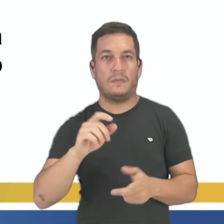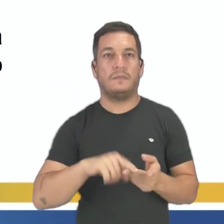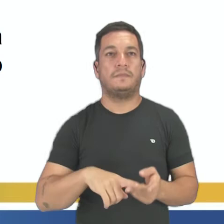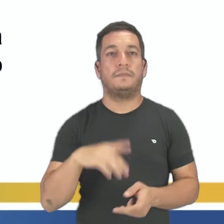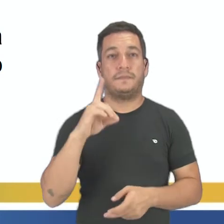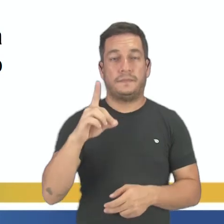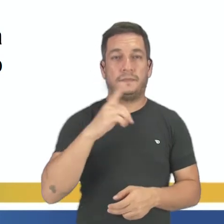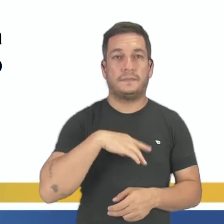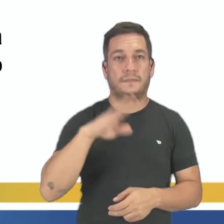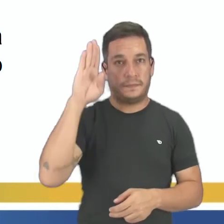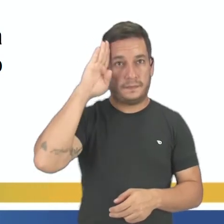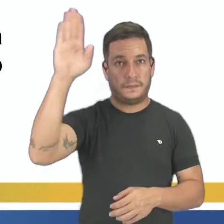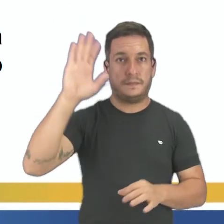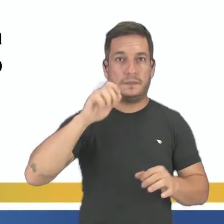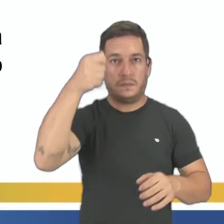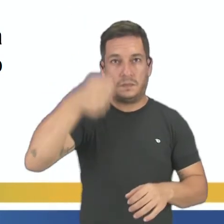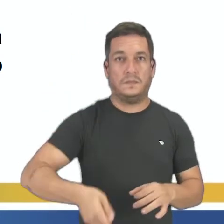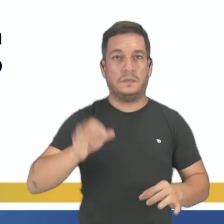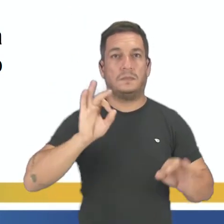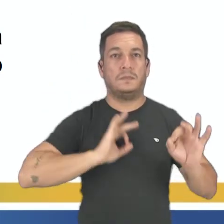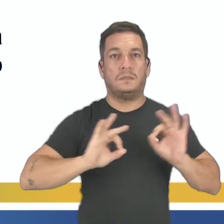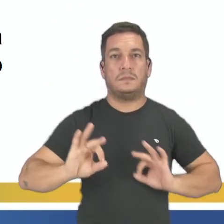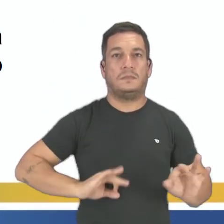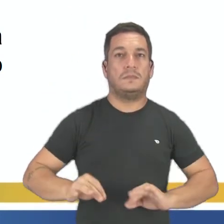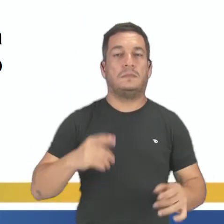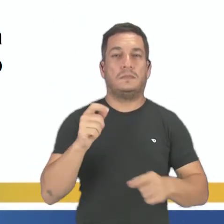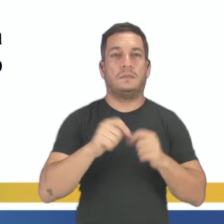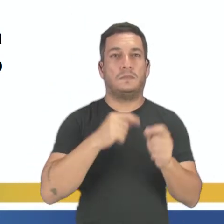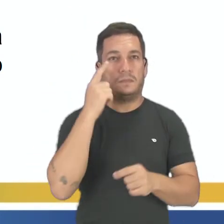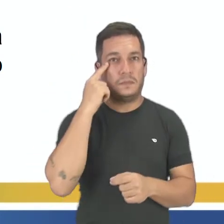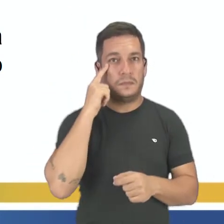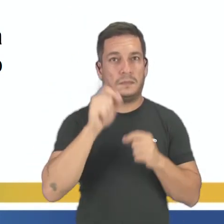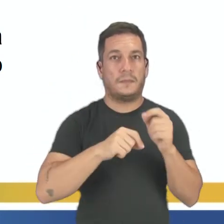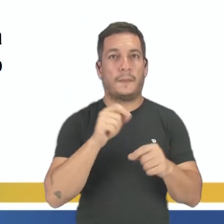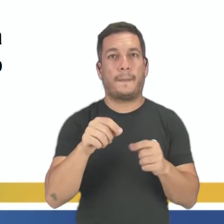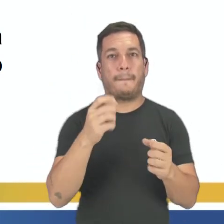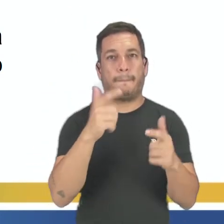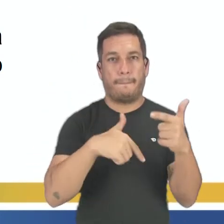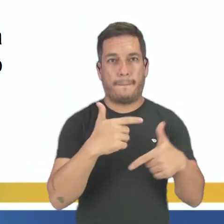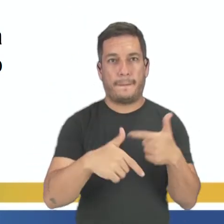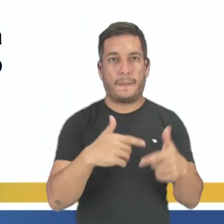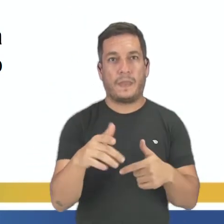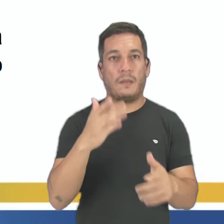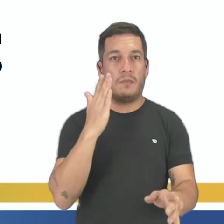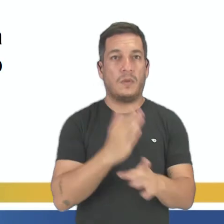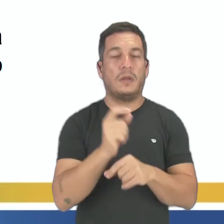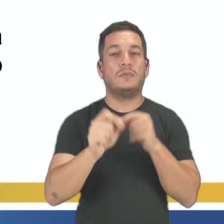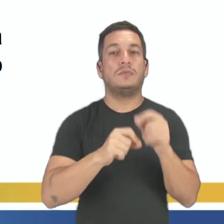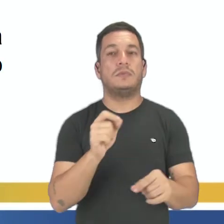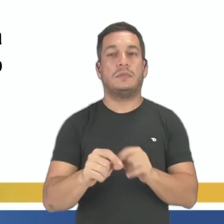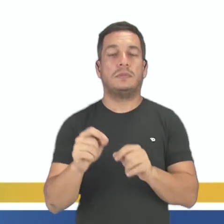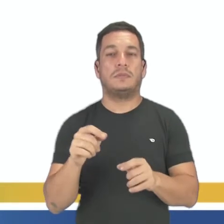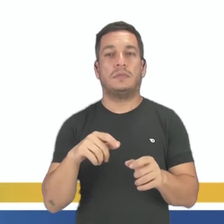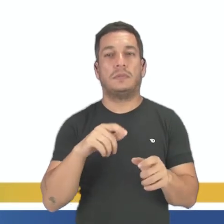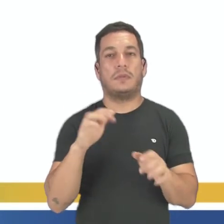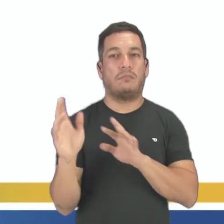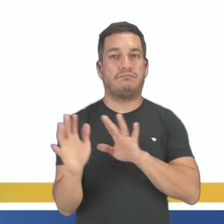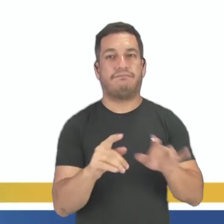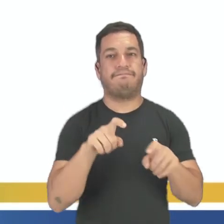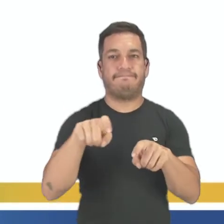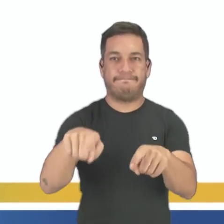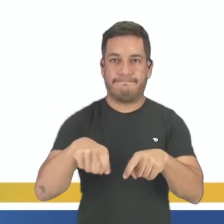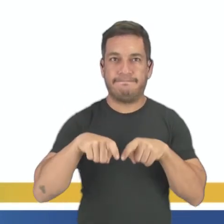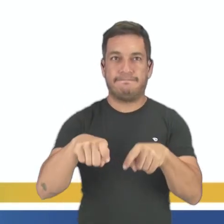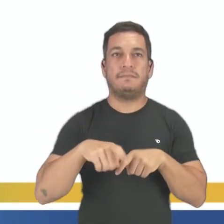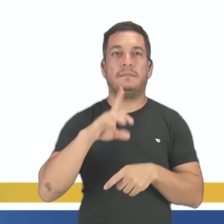ditadura militar, que se preocupou em mobilizar a mão de obra excedente das grandes cidades em função da ocorrência do êxodo rural.